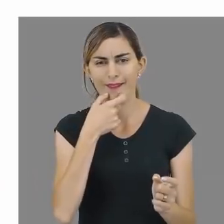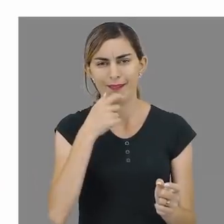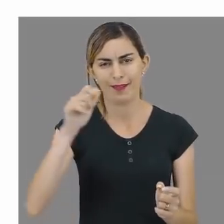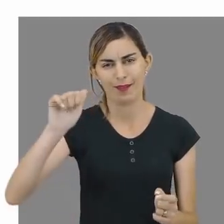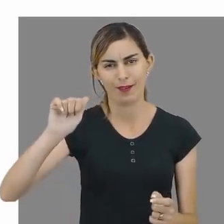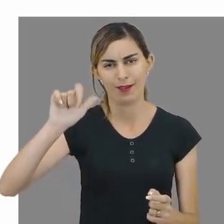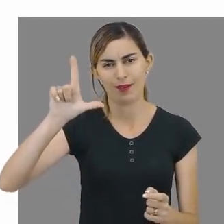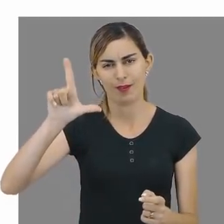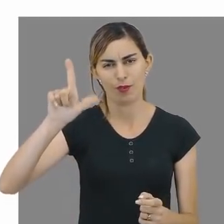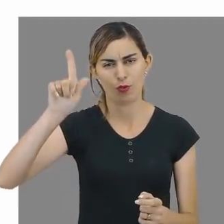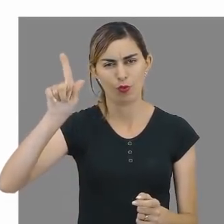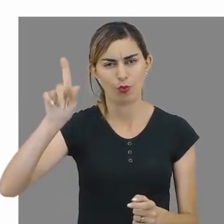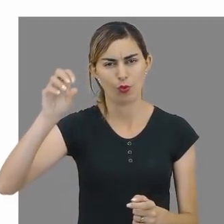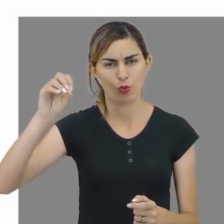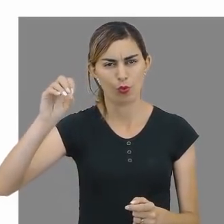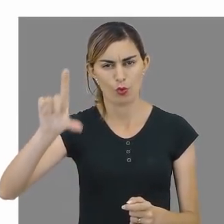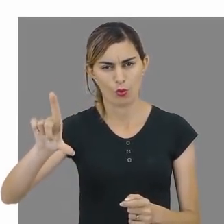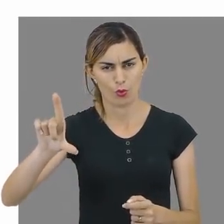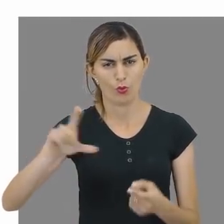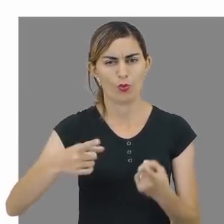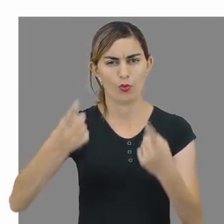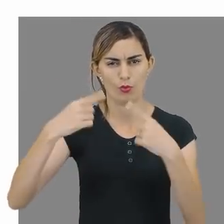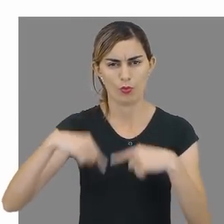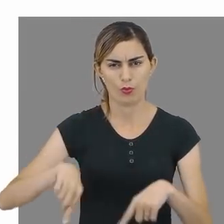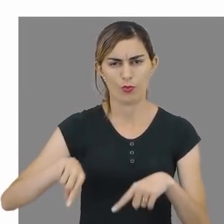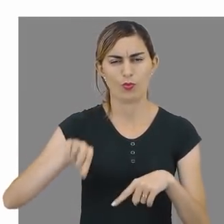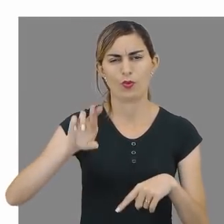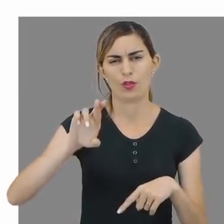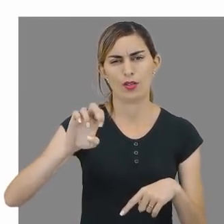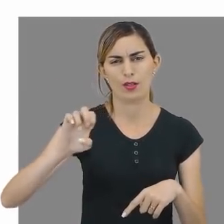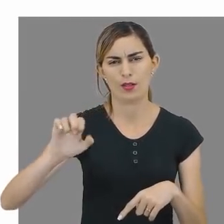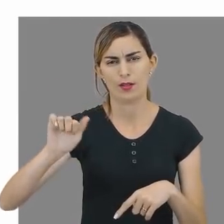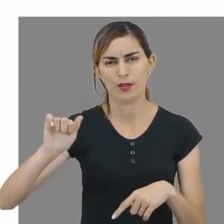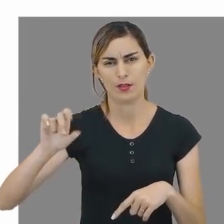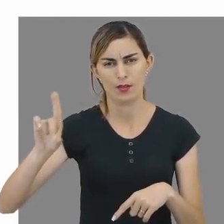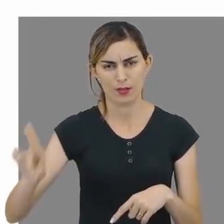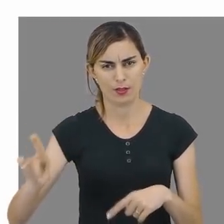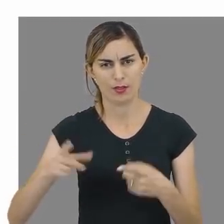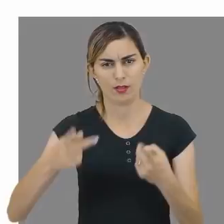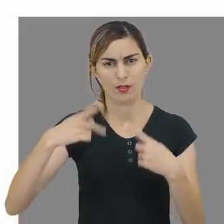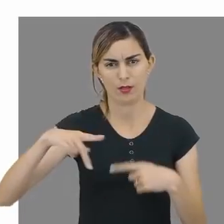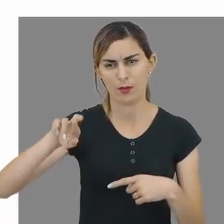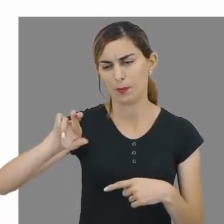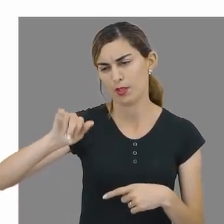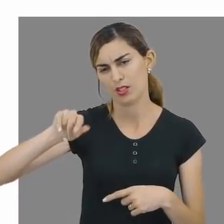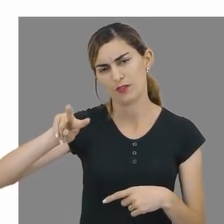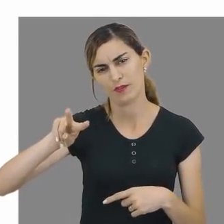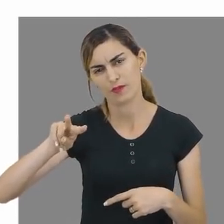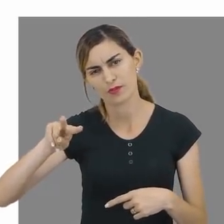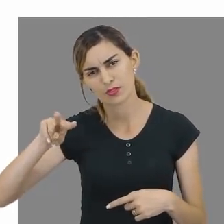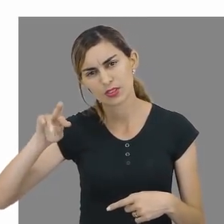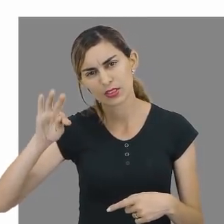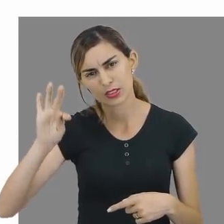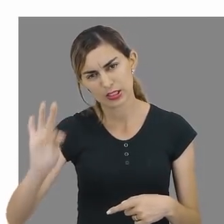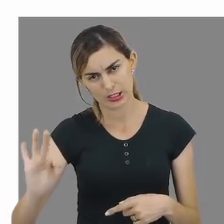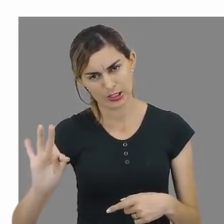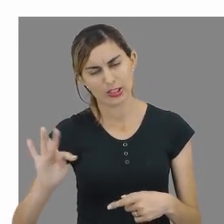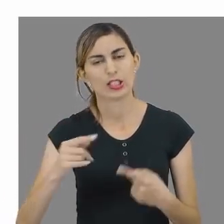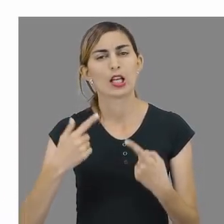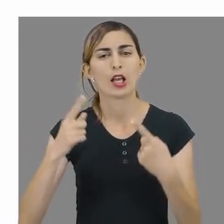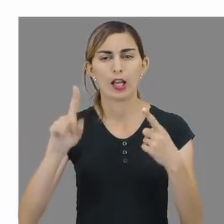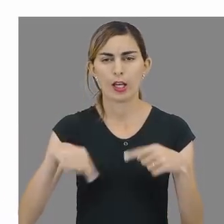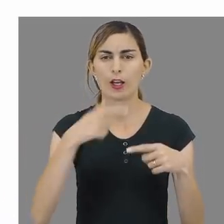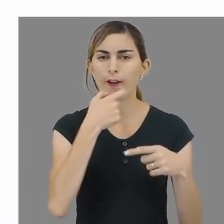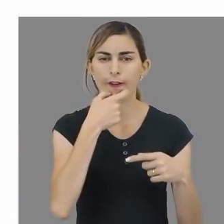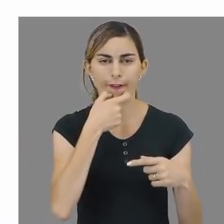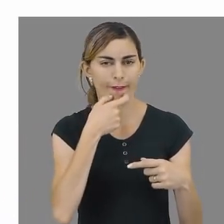existe o ALGOL, com os comandos read e print. Aqui a gente pode perceber, nesses dois exemplos, um de